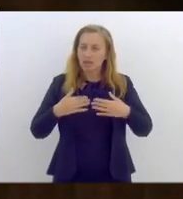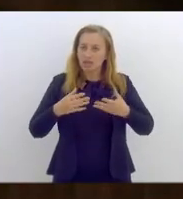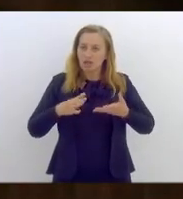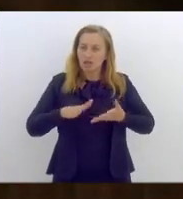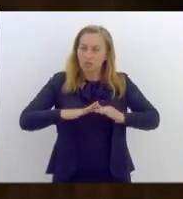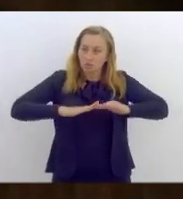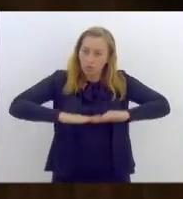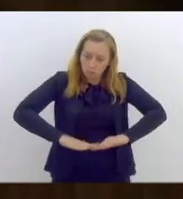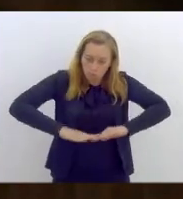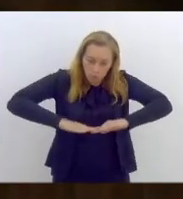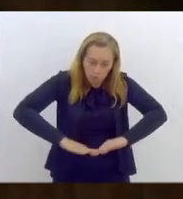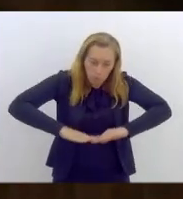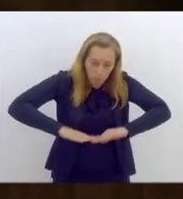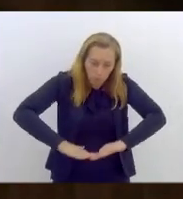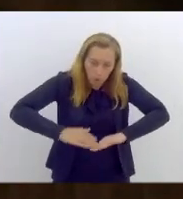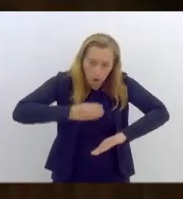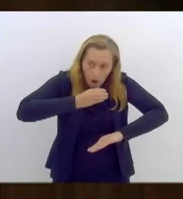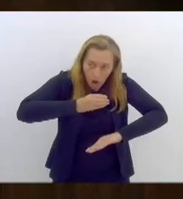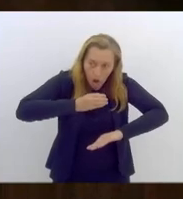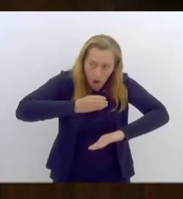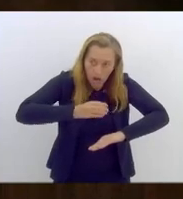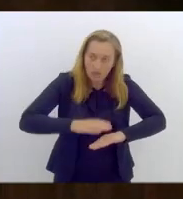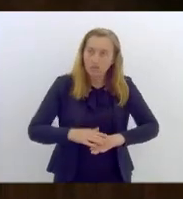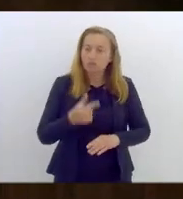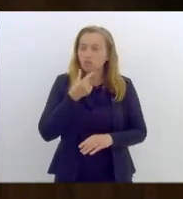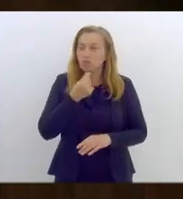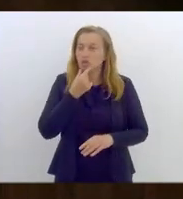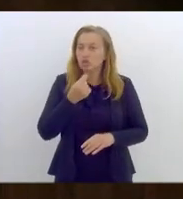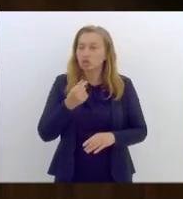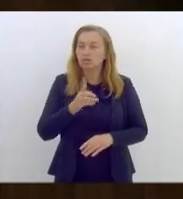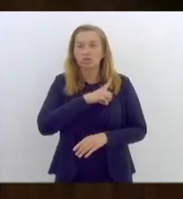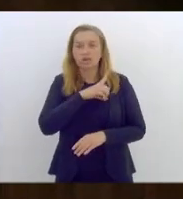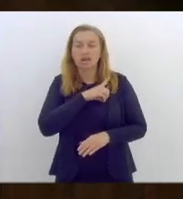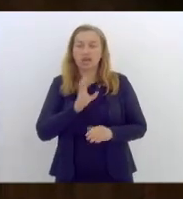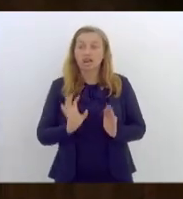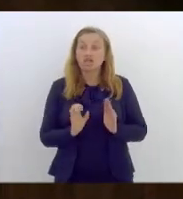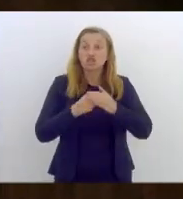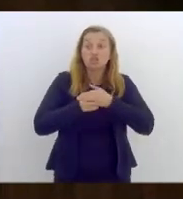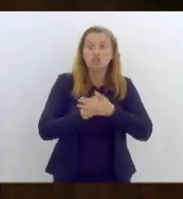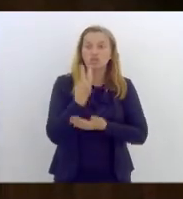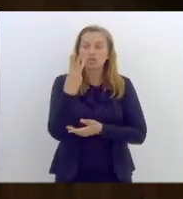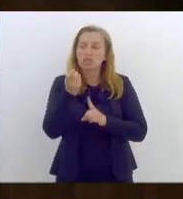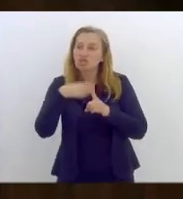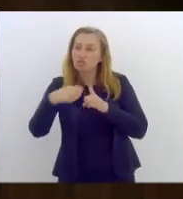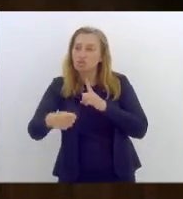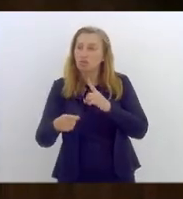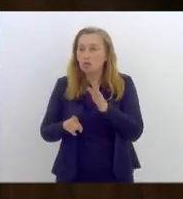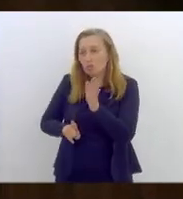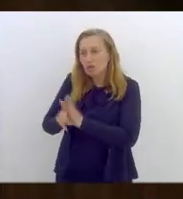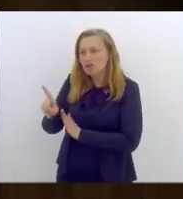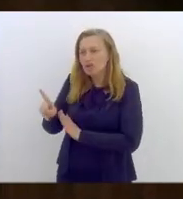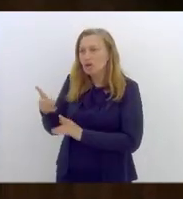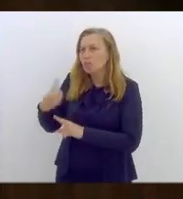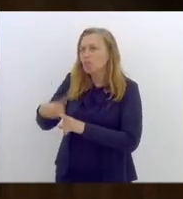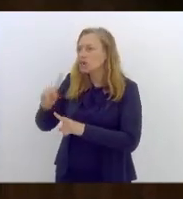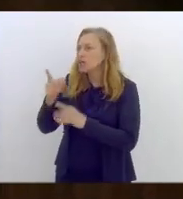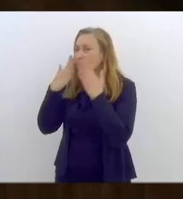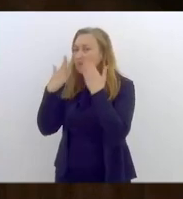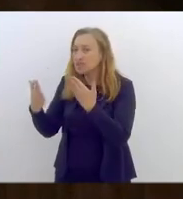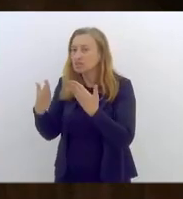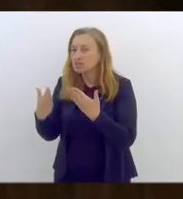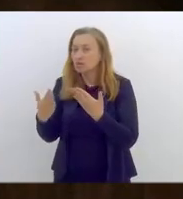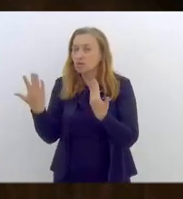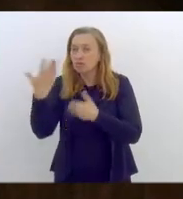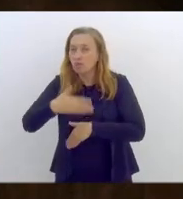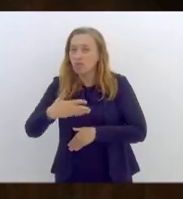delegado escondeu por três meses criminosamente três meses e quando foi perguntado por que que não apresentou a prova